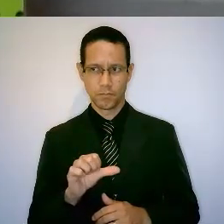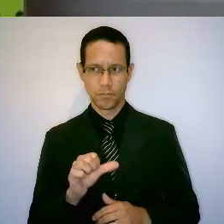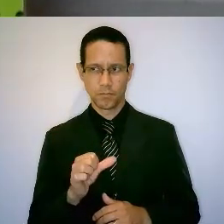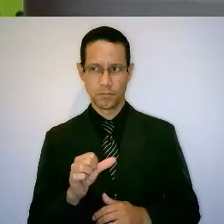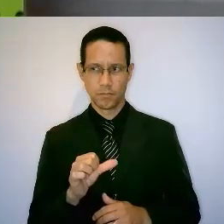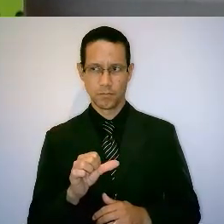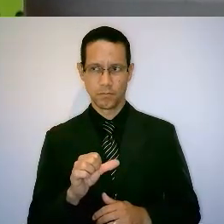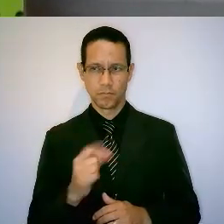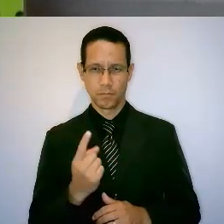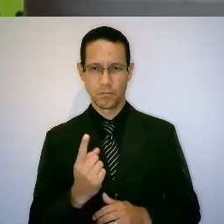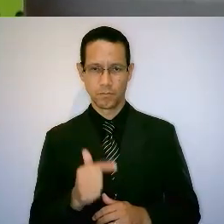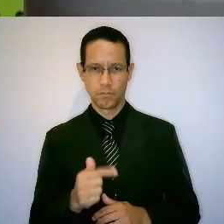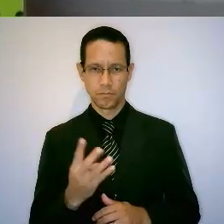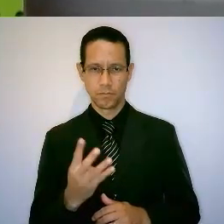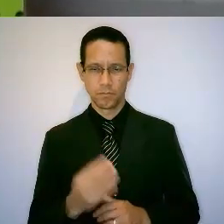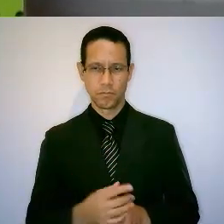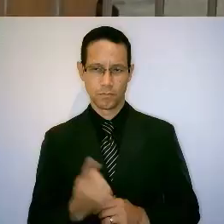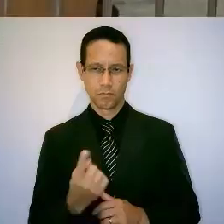174